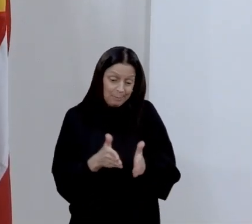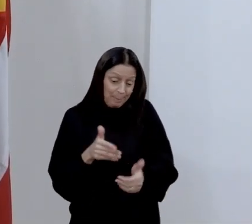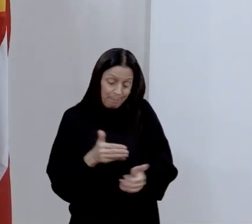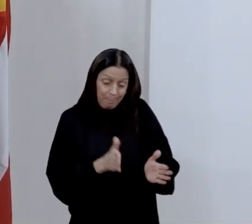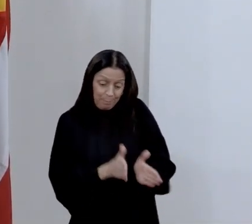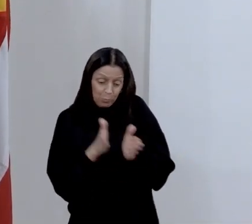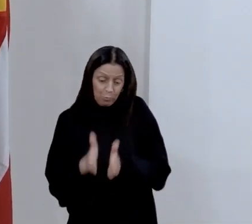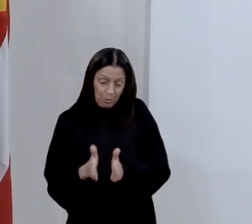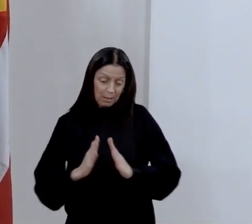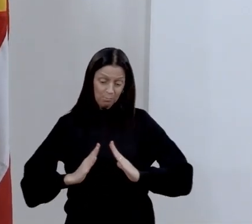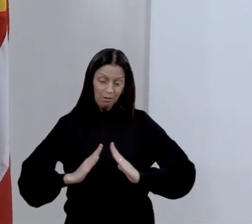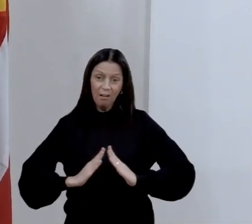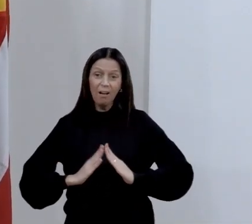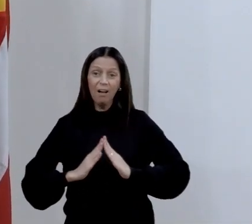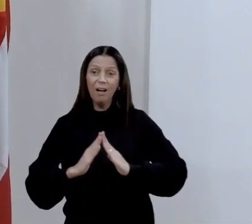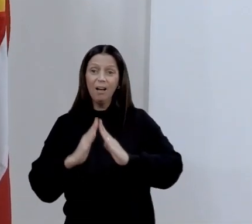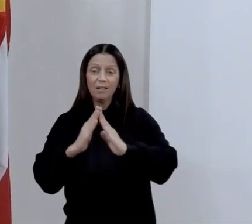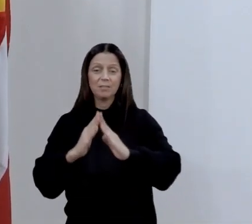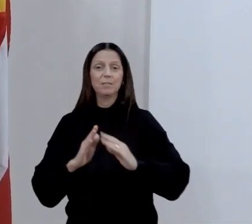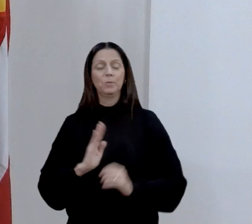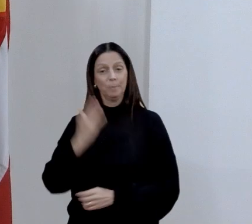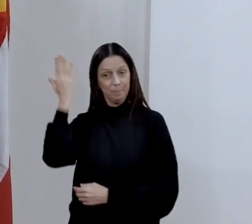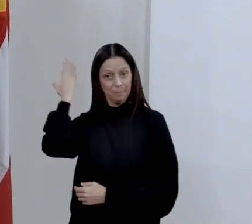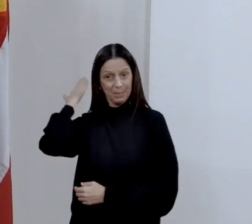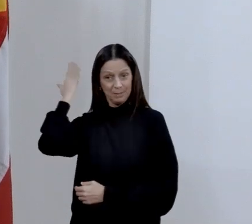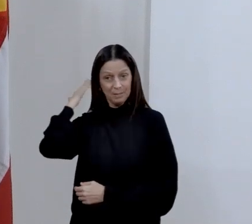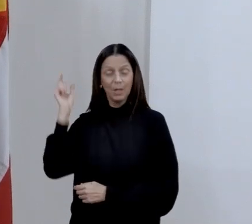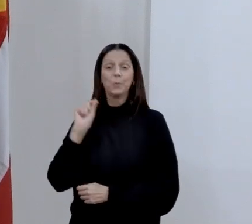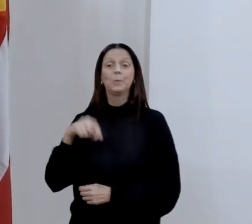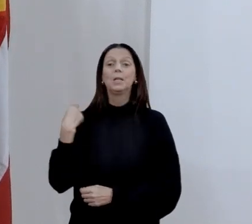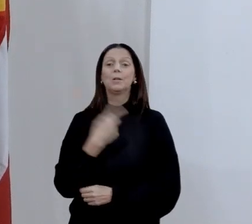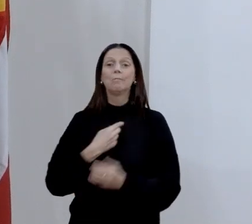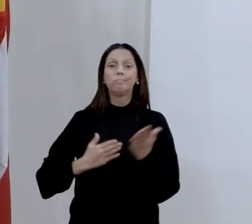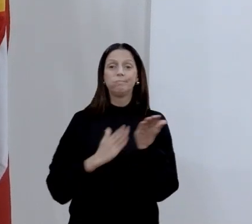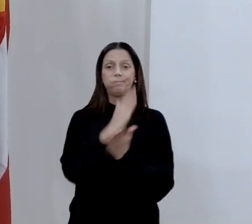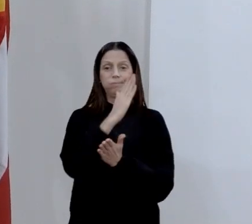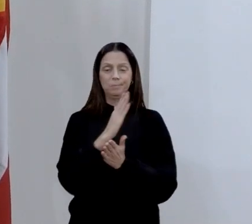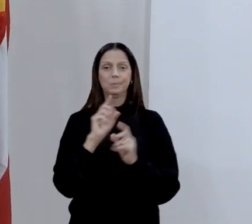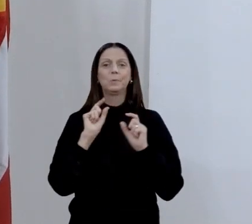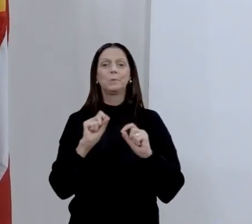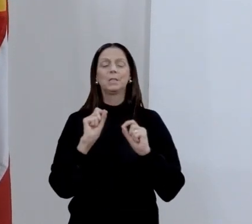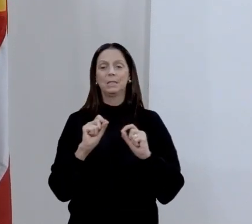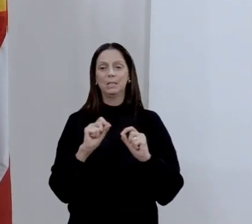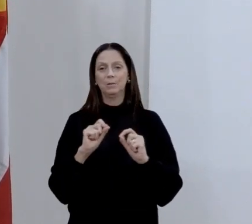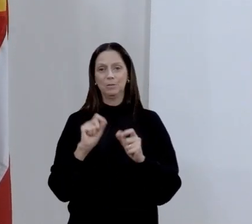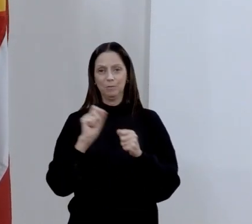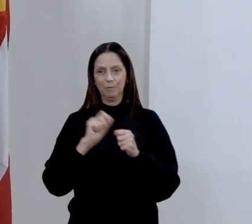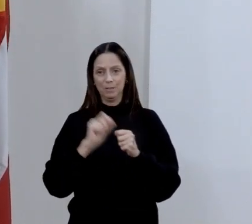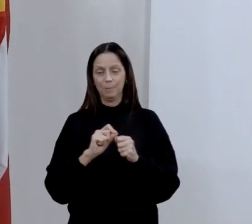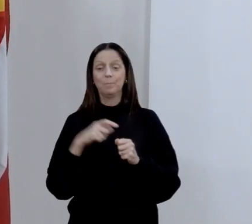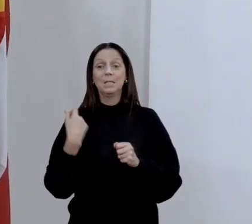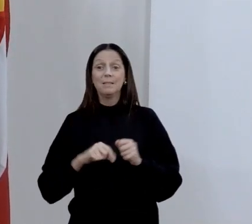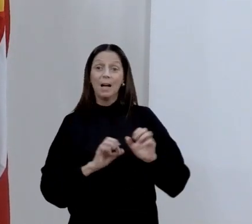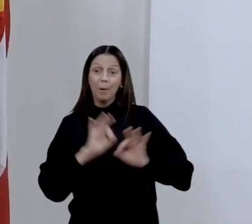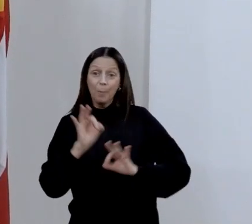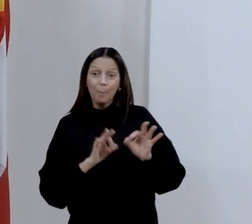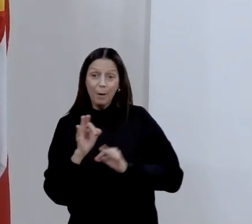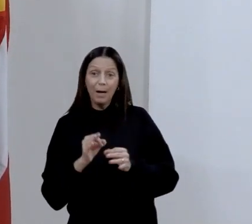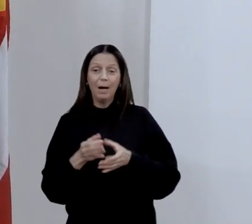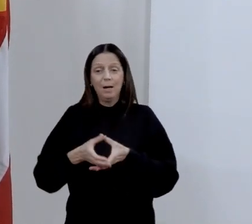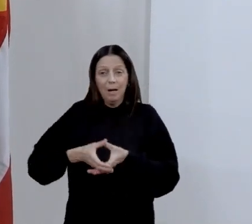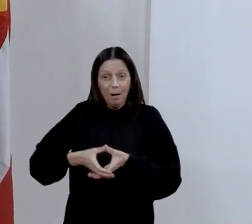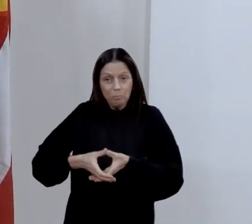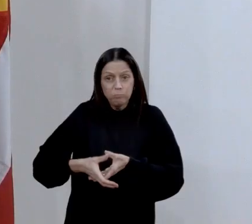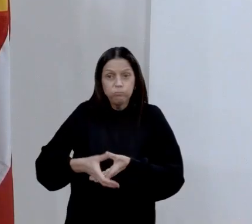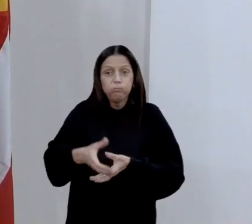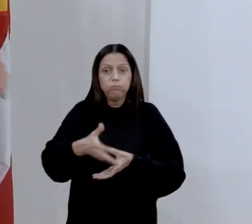Código Ambiental, que foi aprovado aqui na casa, fazer a descaracterização, né? Ele já está entubulado em vários momentos, né?